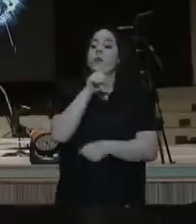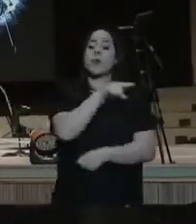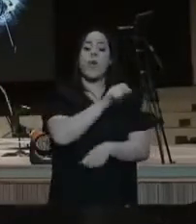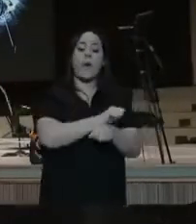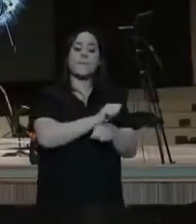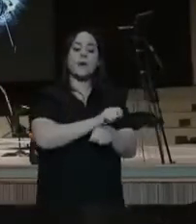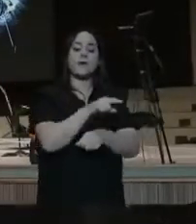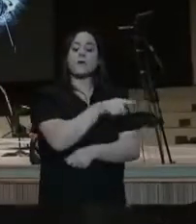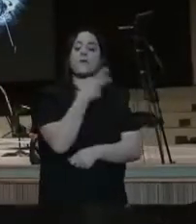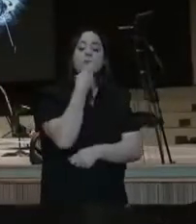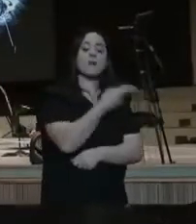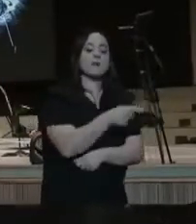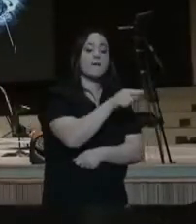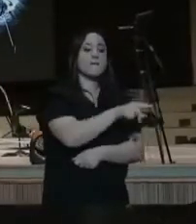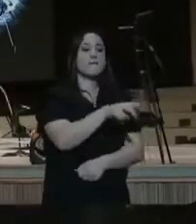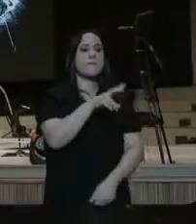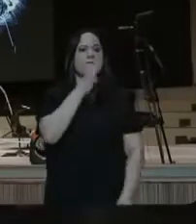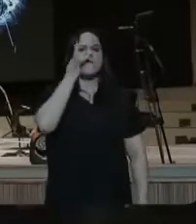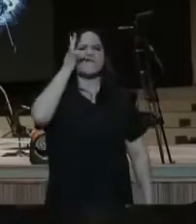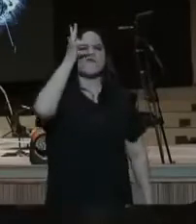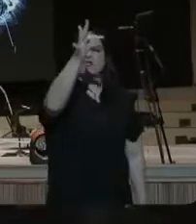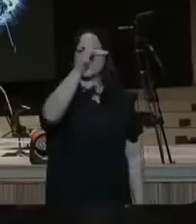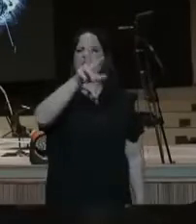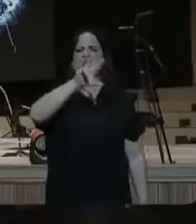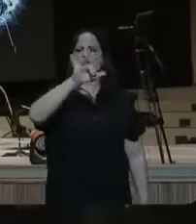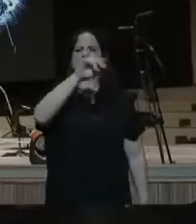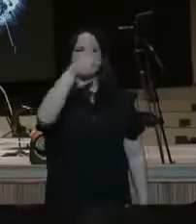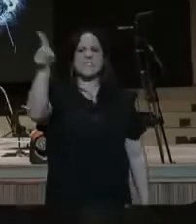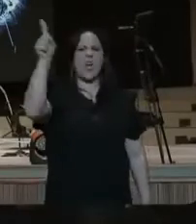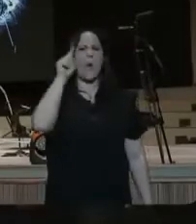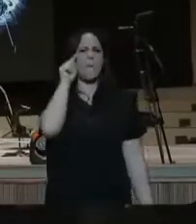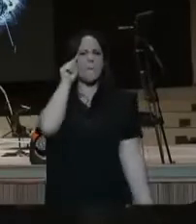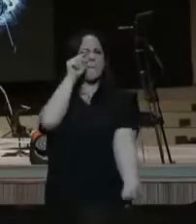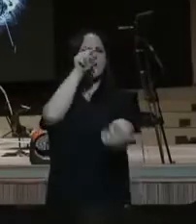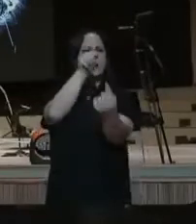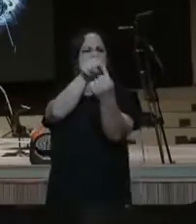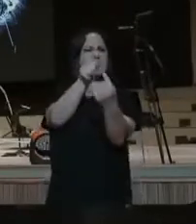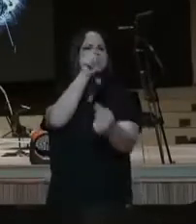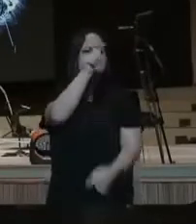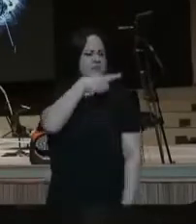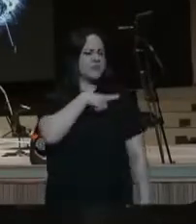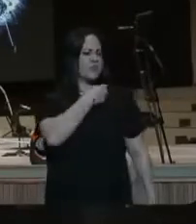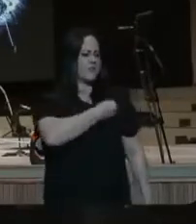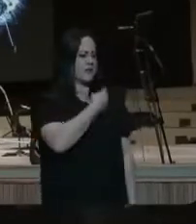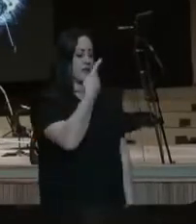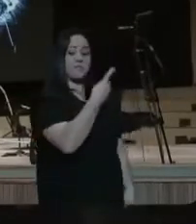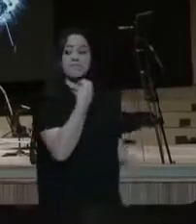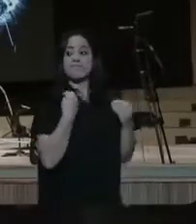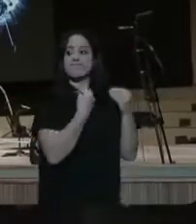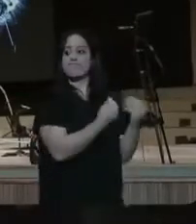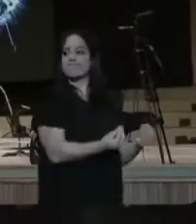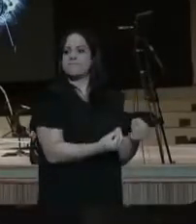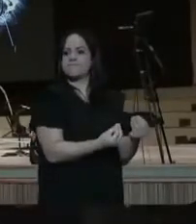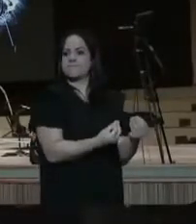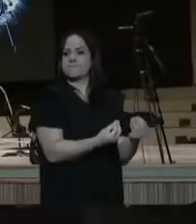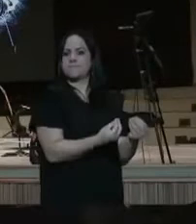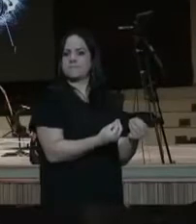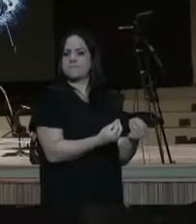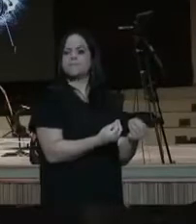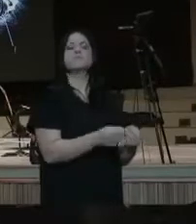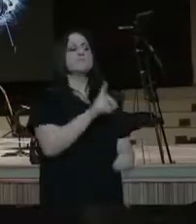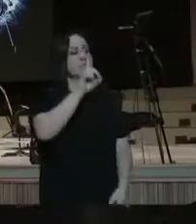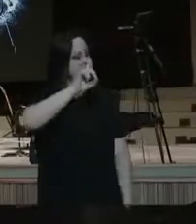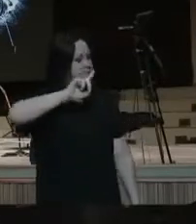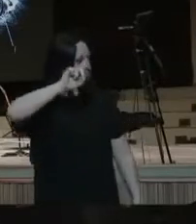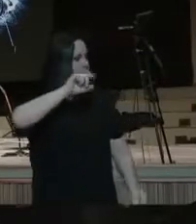abraão visão de futuro do propósito de vida que ele haveria de cumprir é o que